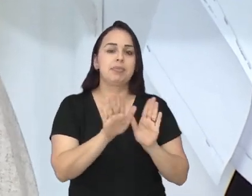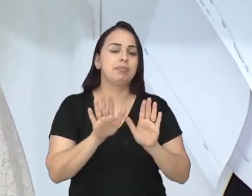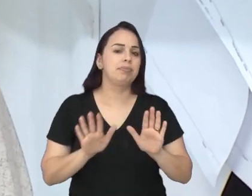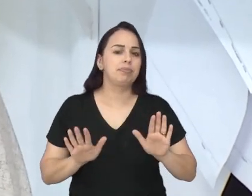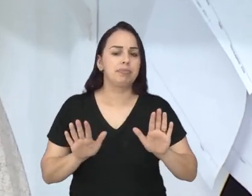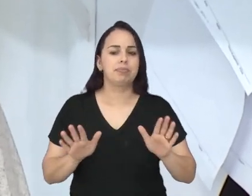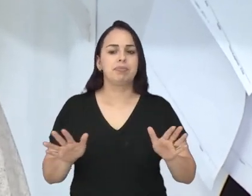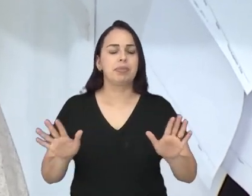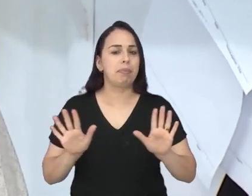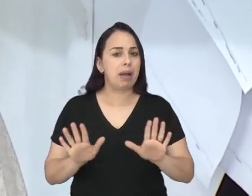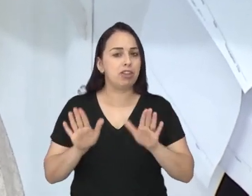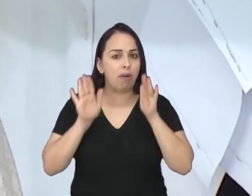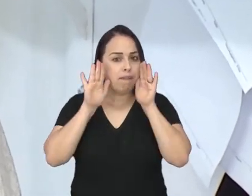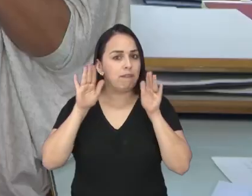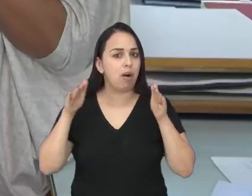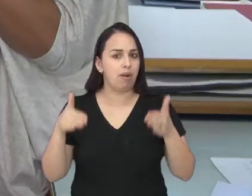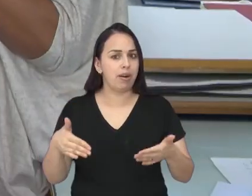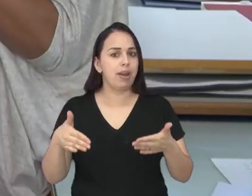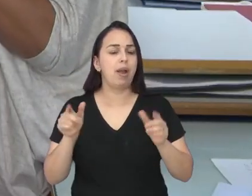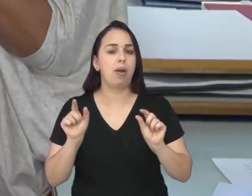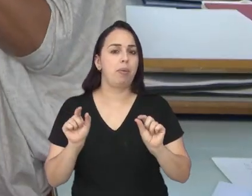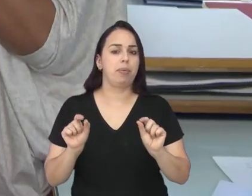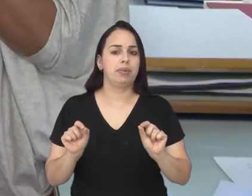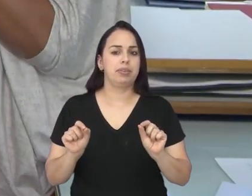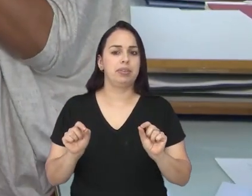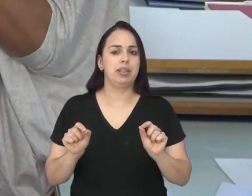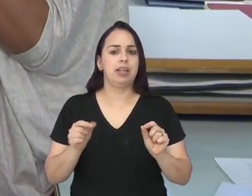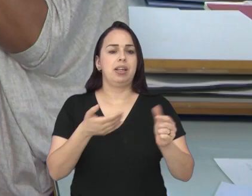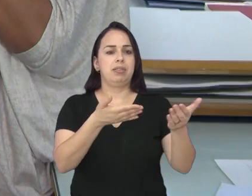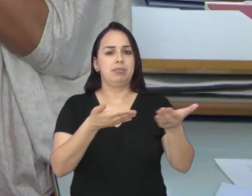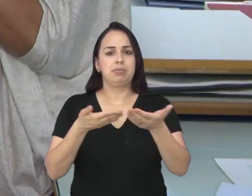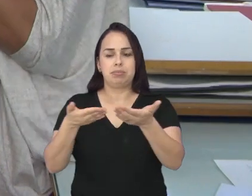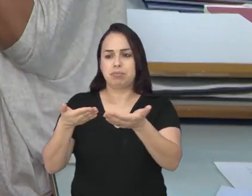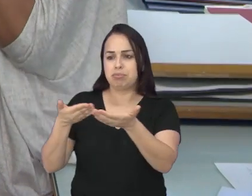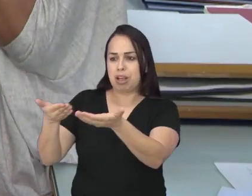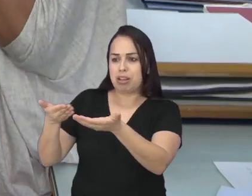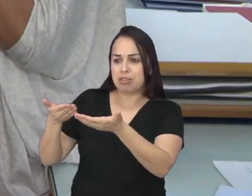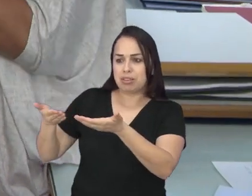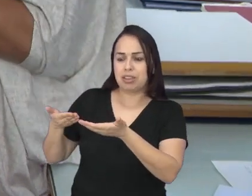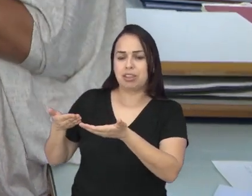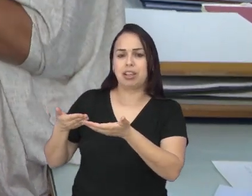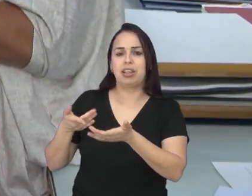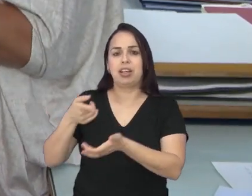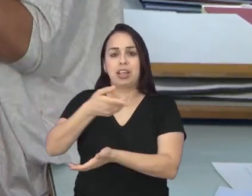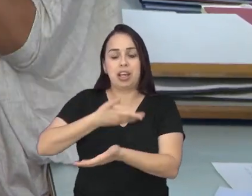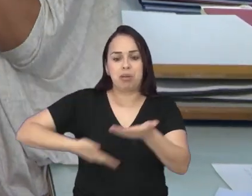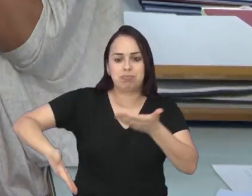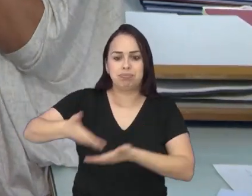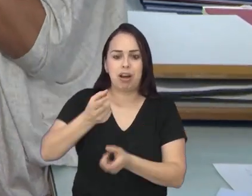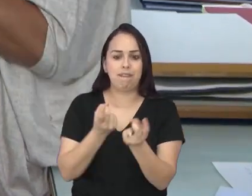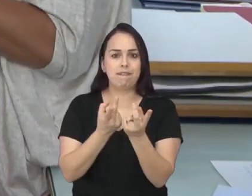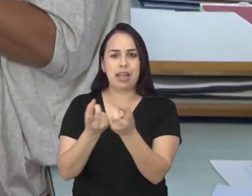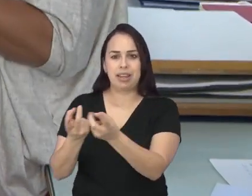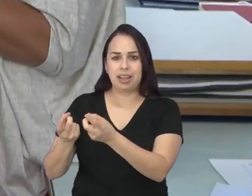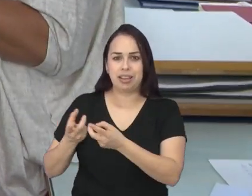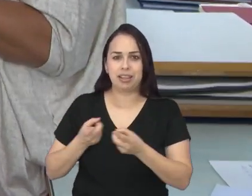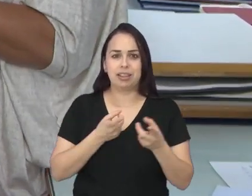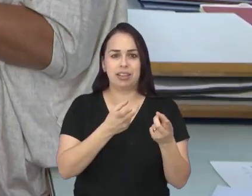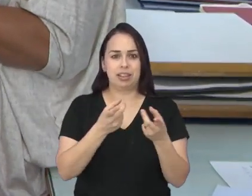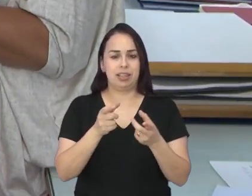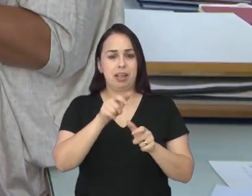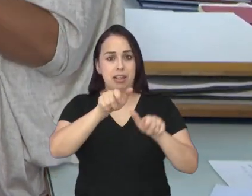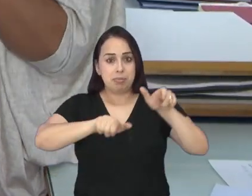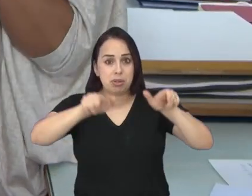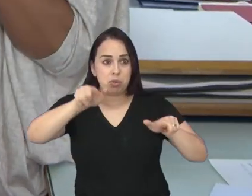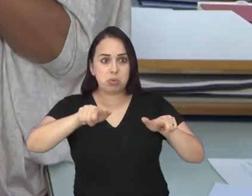mas o intuito dela é trazer mesmo um ponto de comercialização para as pessoas que tenham trabalhos